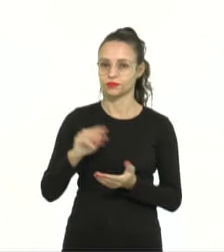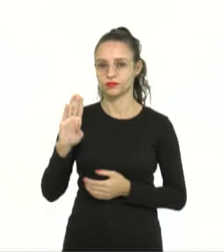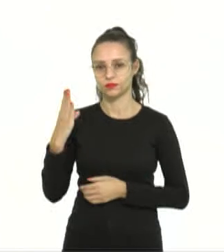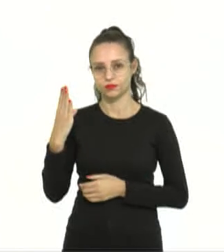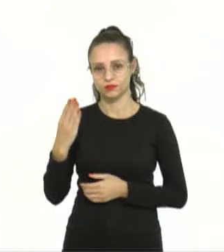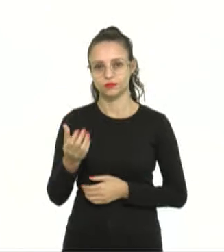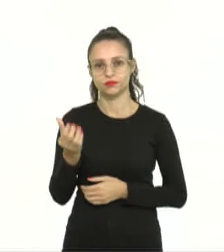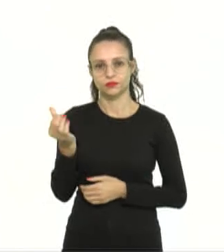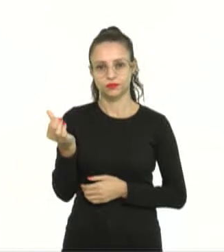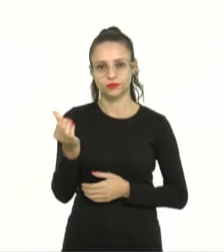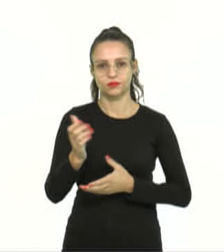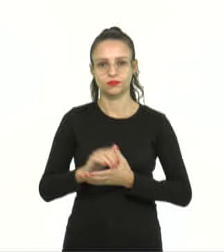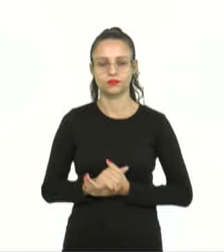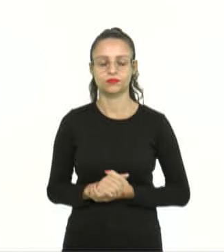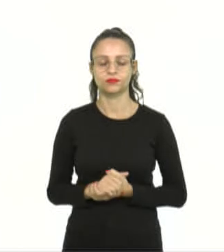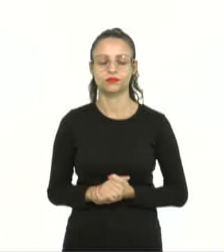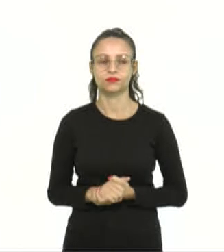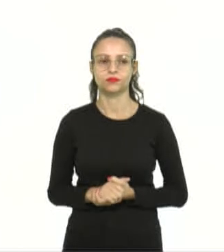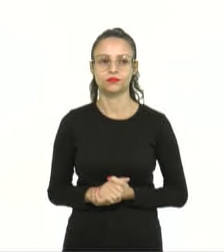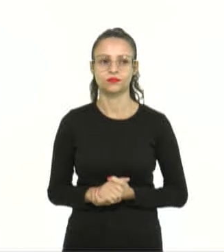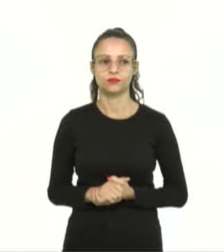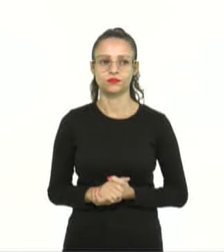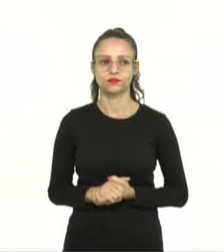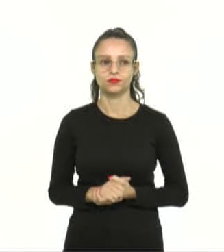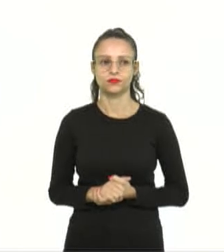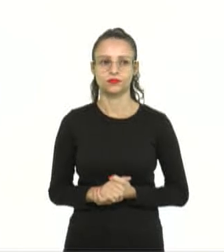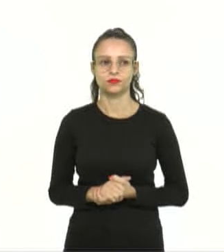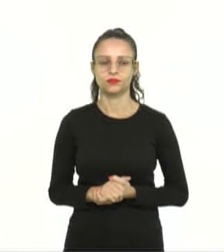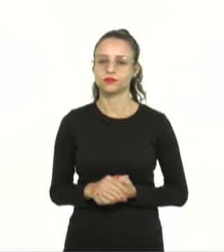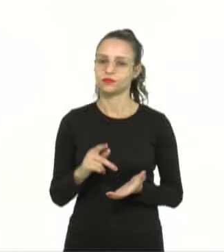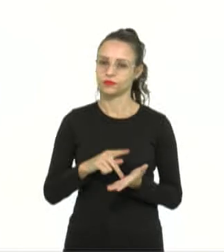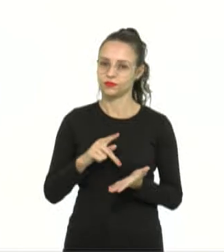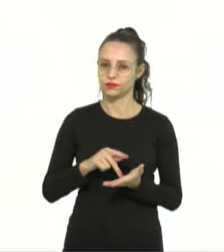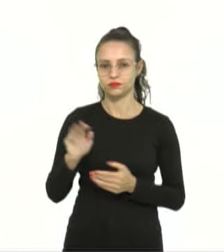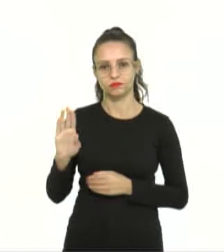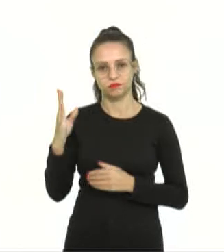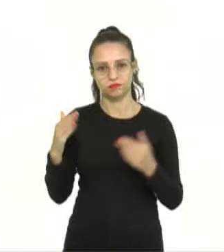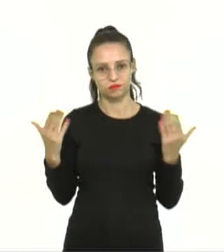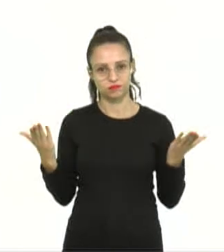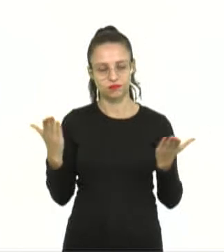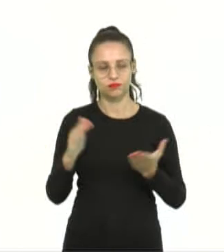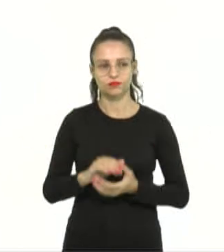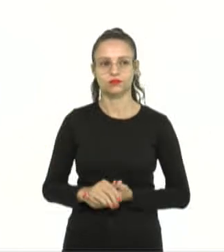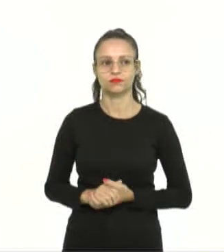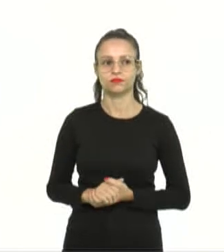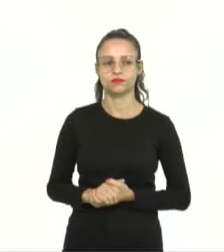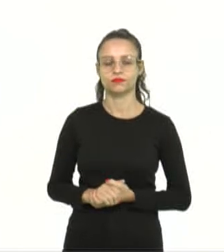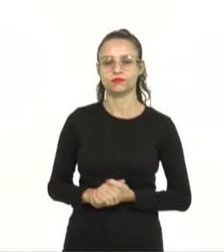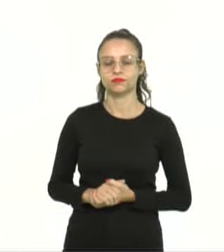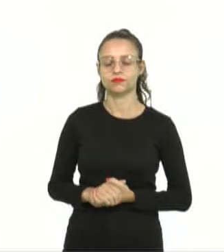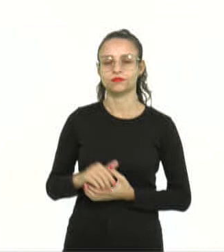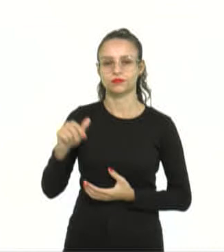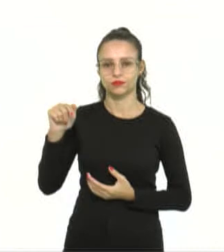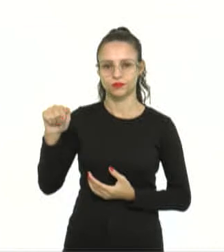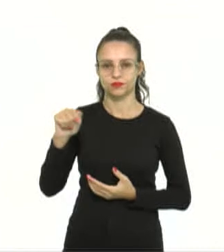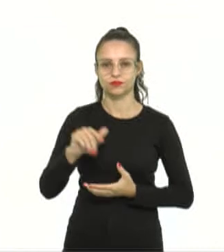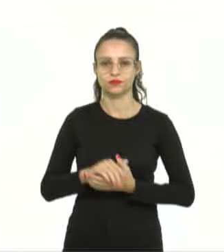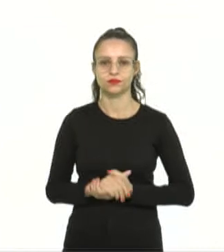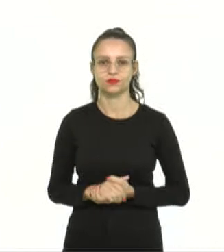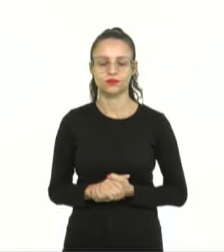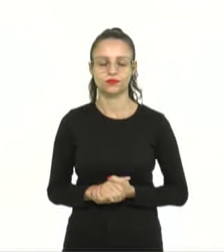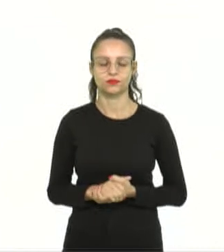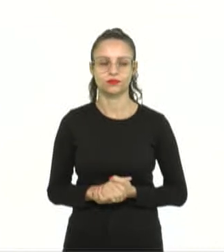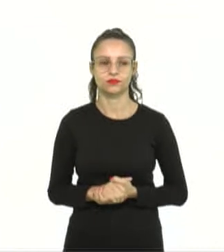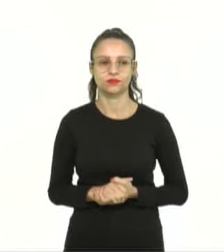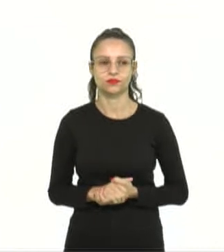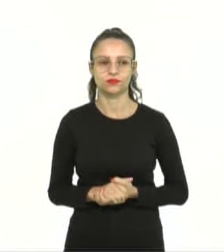Los tomates se cultivan solo para el festival, ¿verdadero o falso? Hay que aplastar los tomates antes de